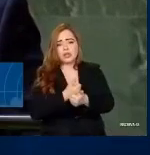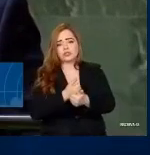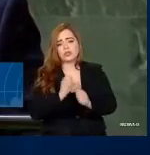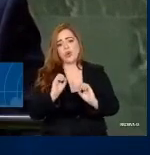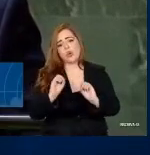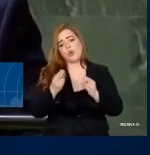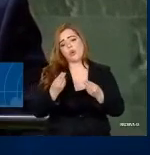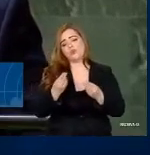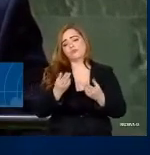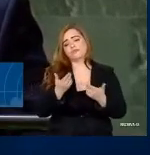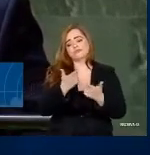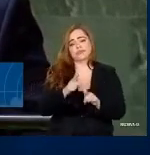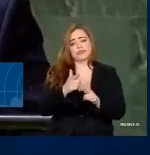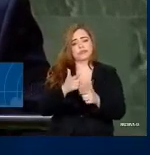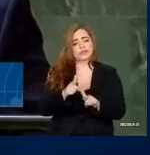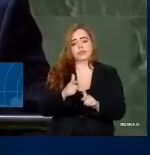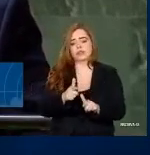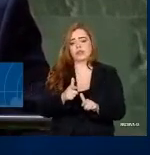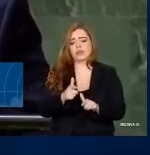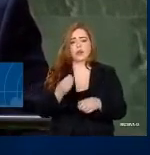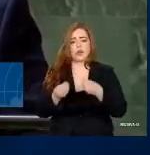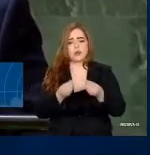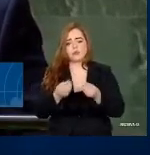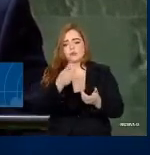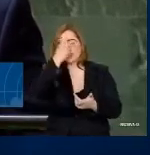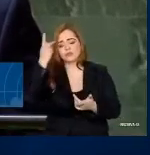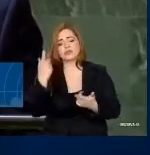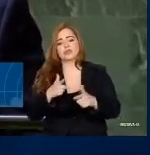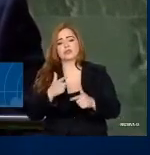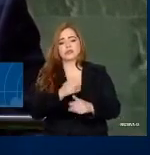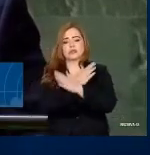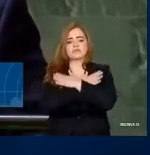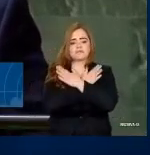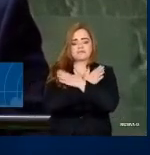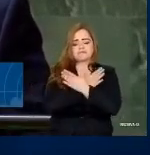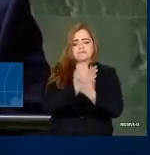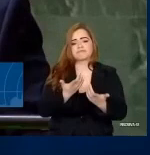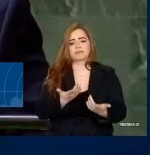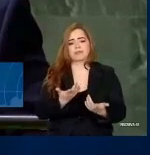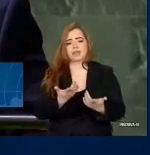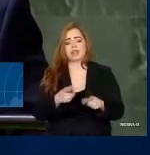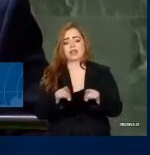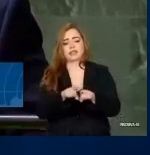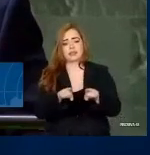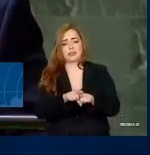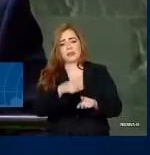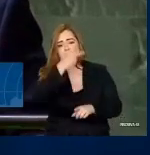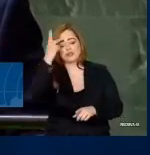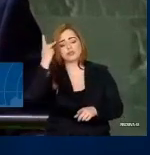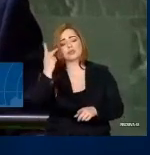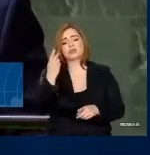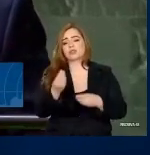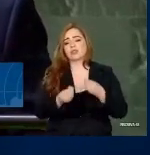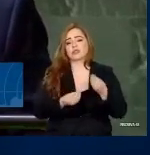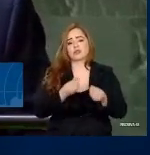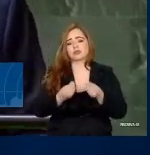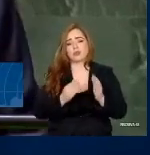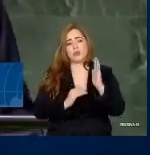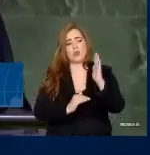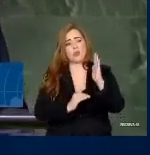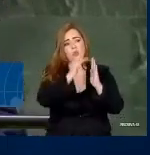que, né, nós já sabemos. Agora, uma coisa me traz uma estranheza, rapaz. O Lula já